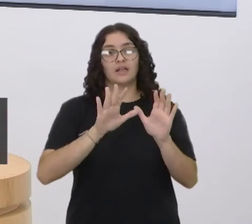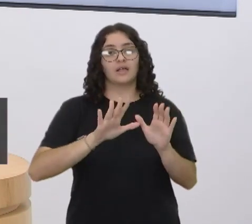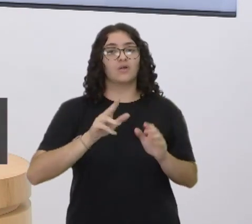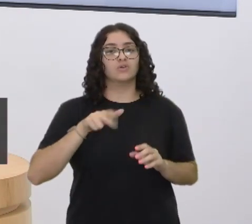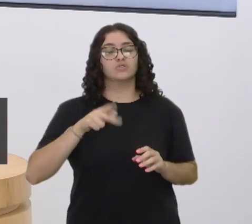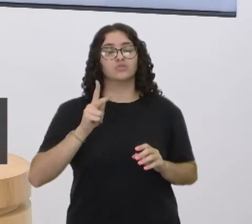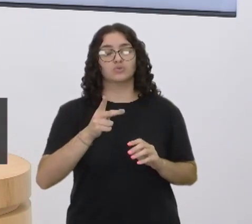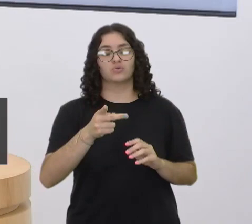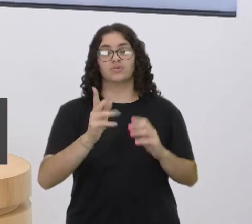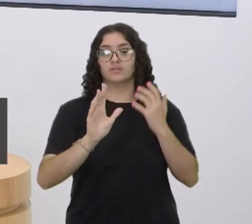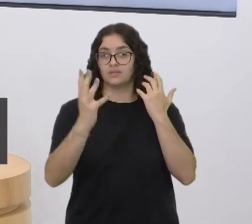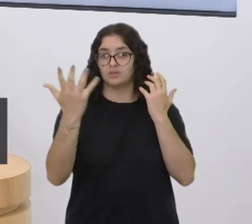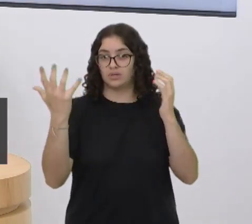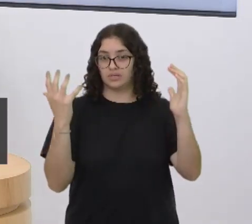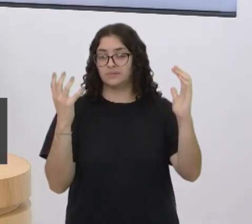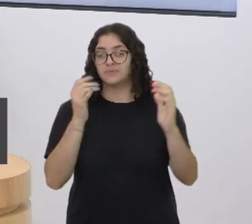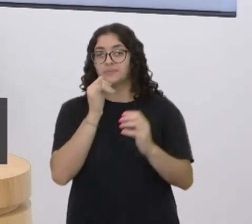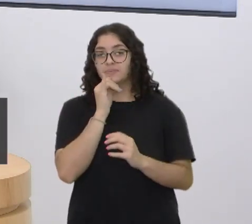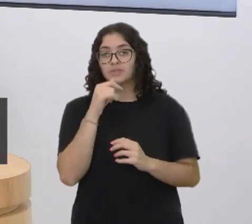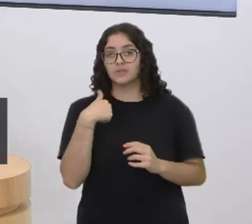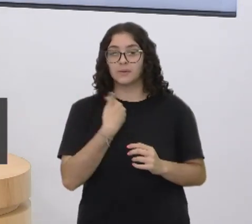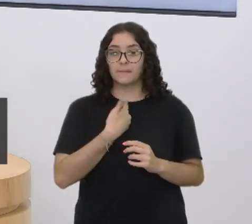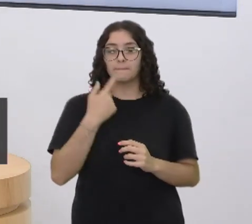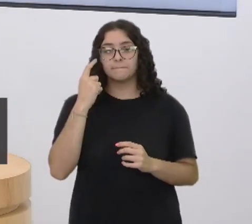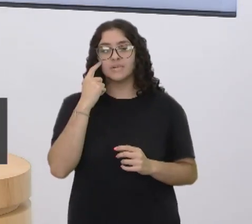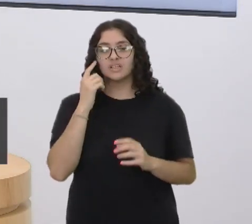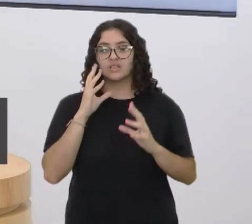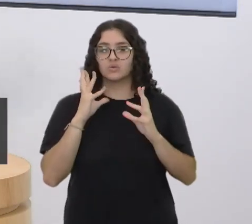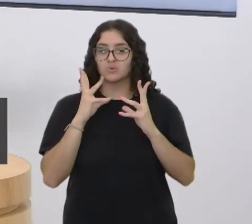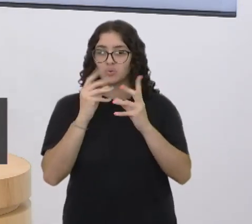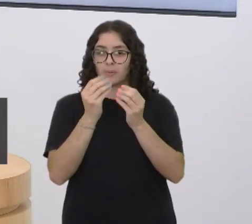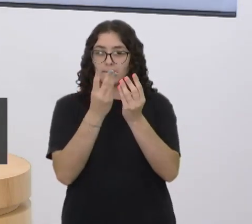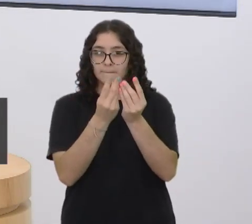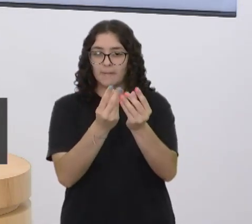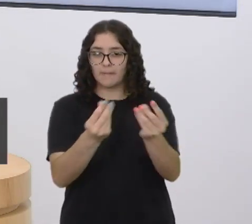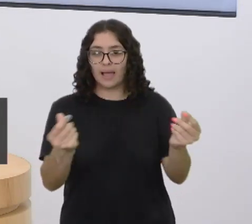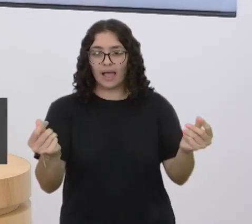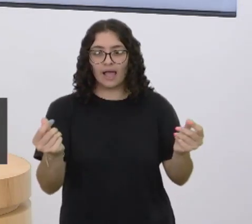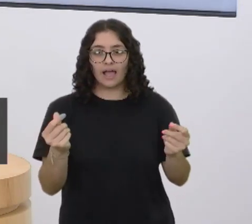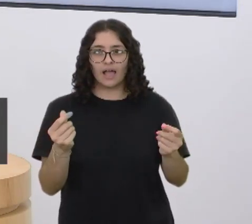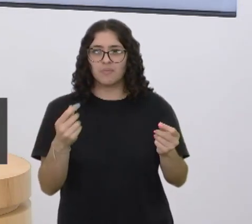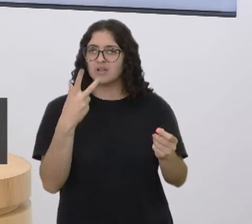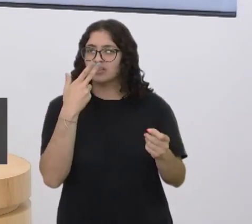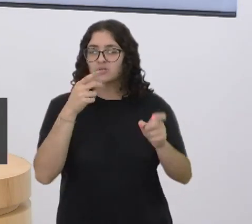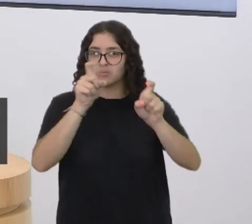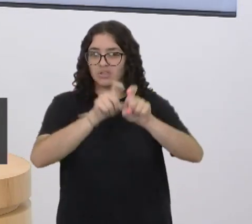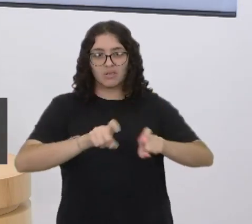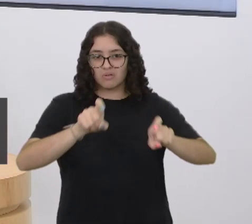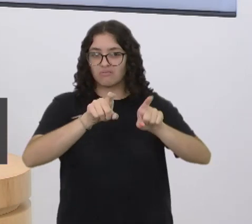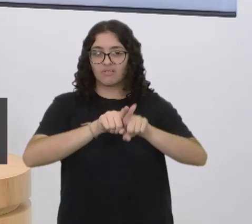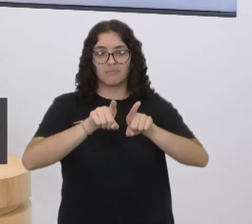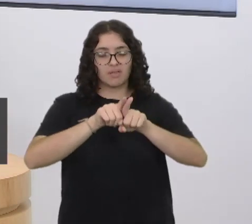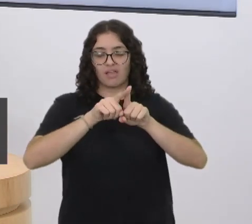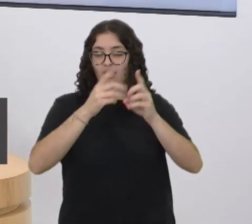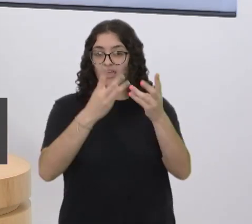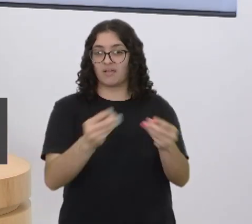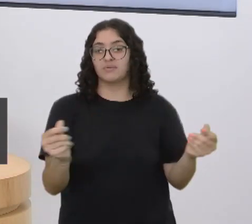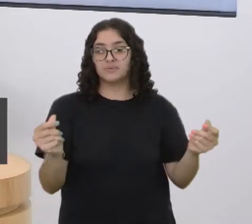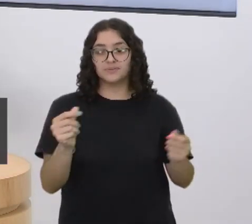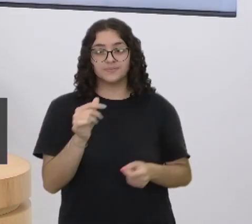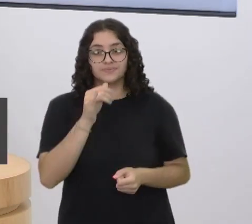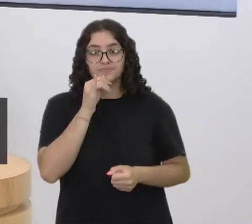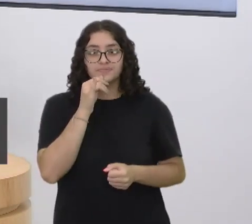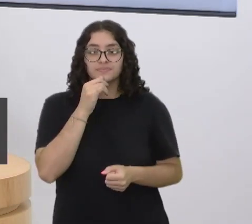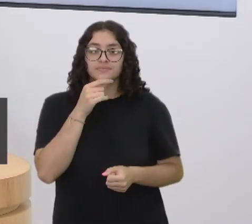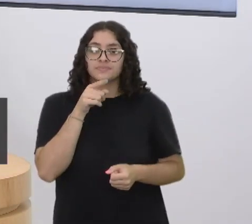Se a gente for pensar que, se a gente degradar tudo, querido, não sobra nem computador. Porque dependendo do que você precisar